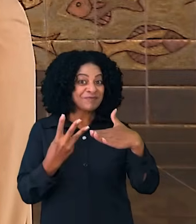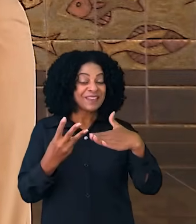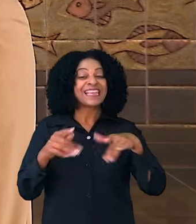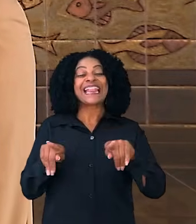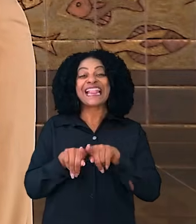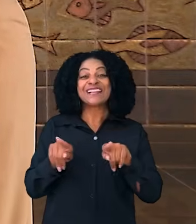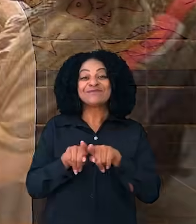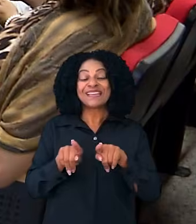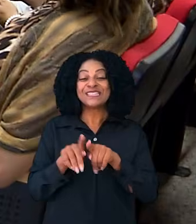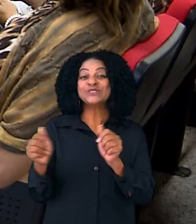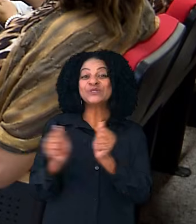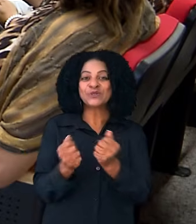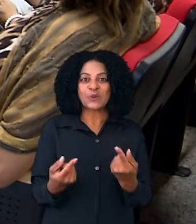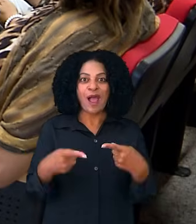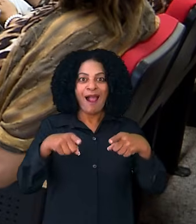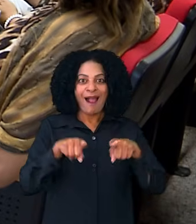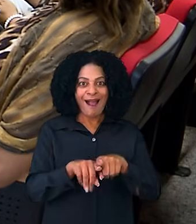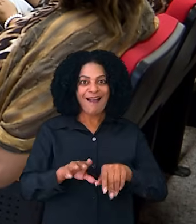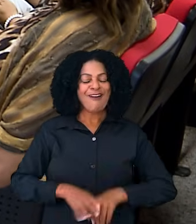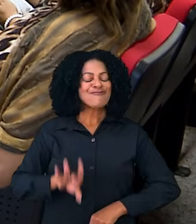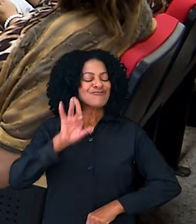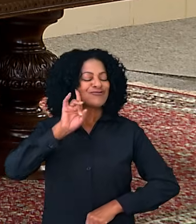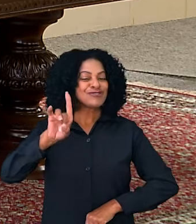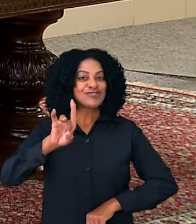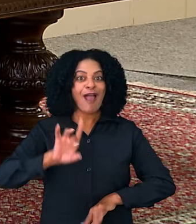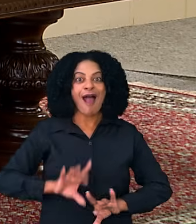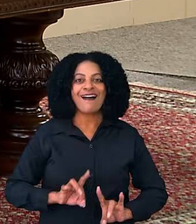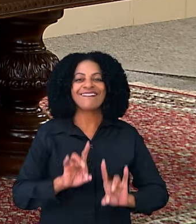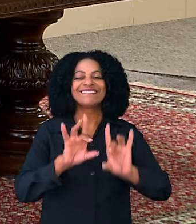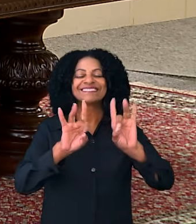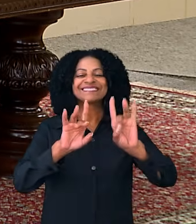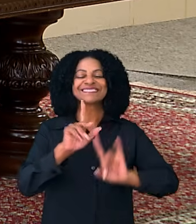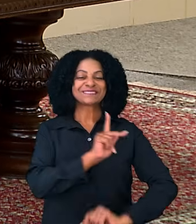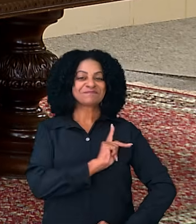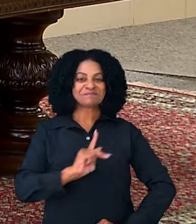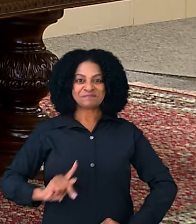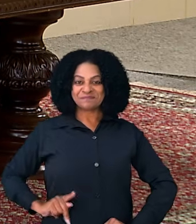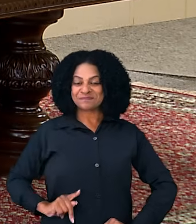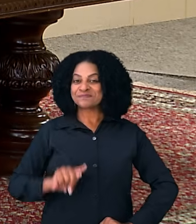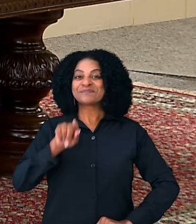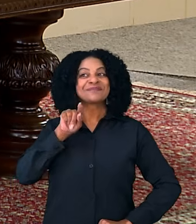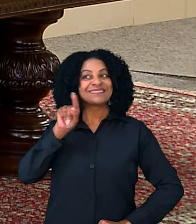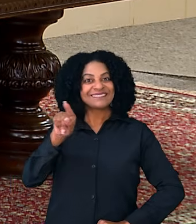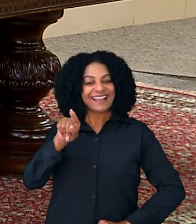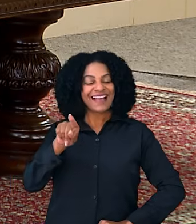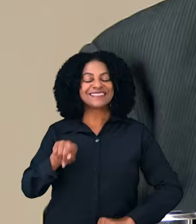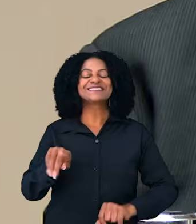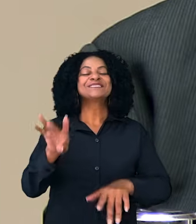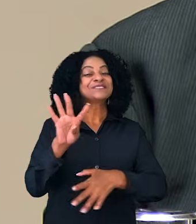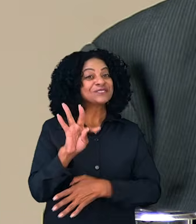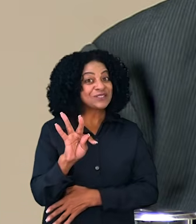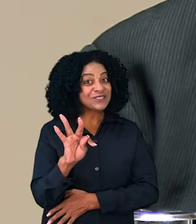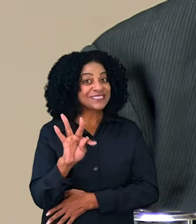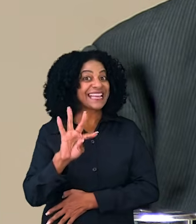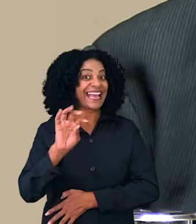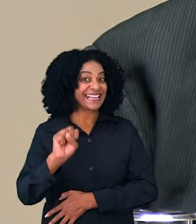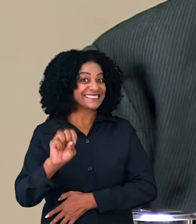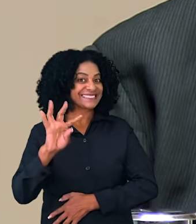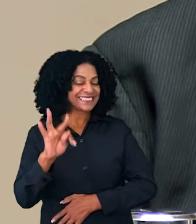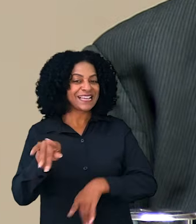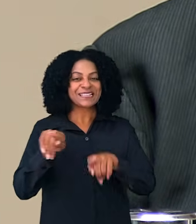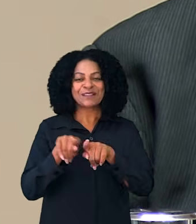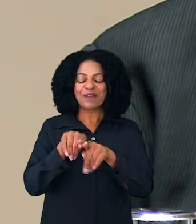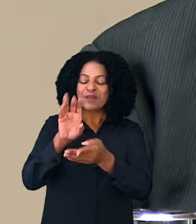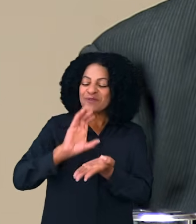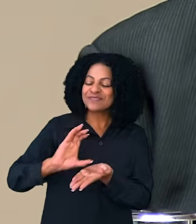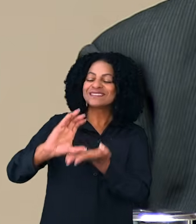serviços à corte. Um dia histórico. O presidente do Tribunal Superior do Trabalho e do Conselho Superior da Justiça